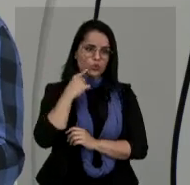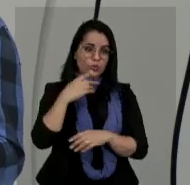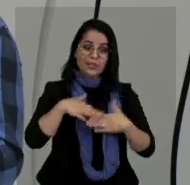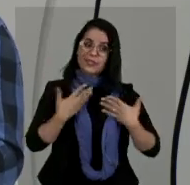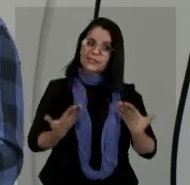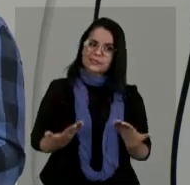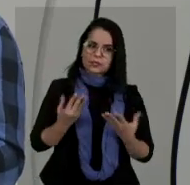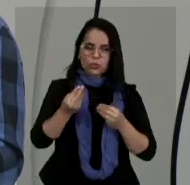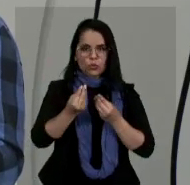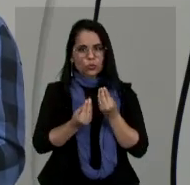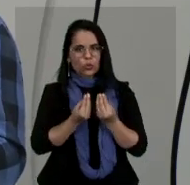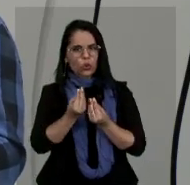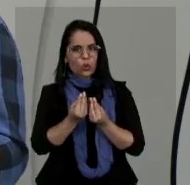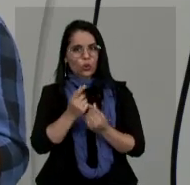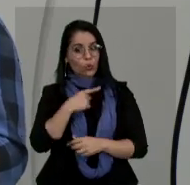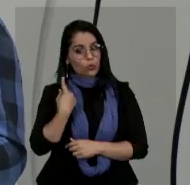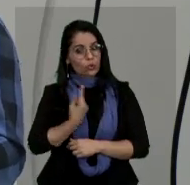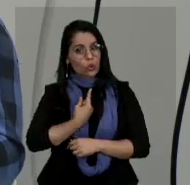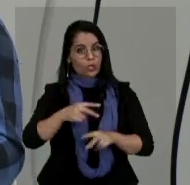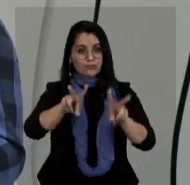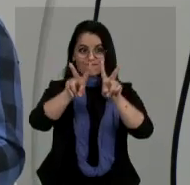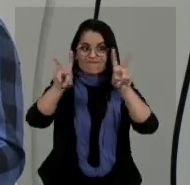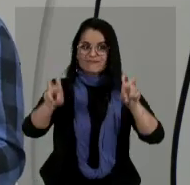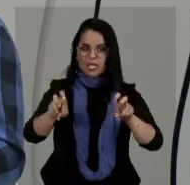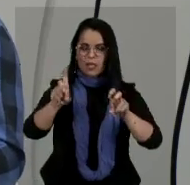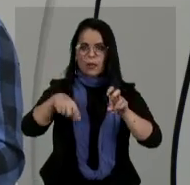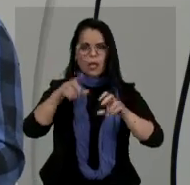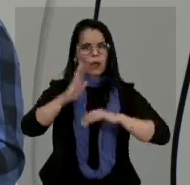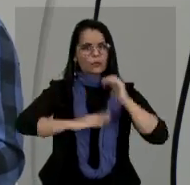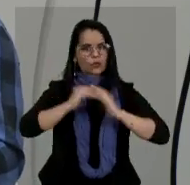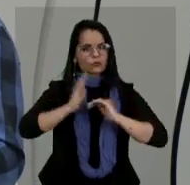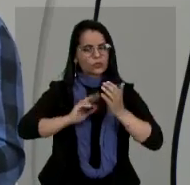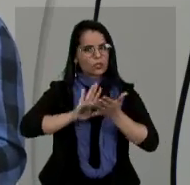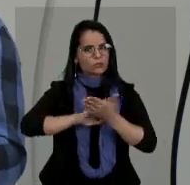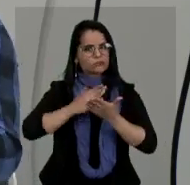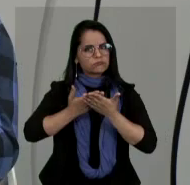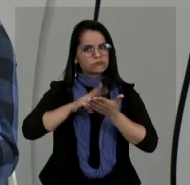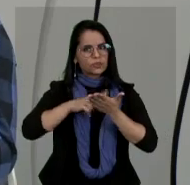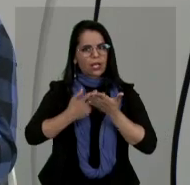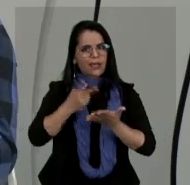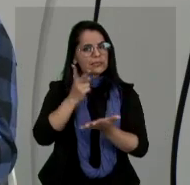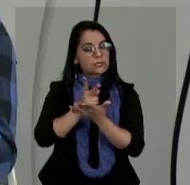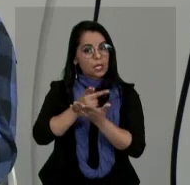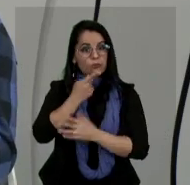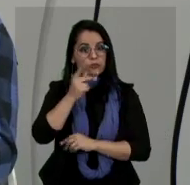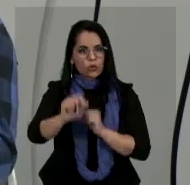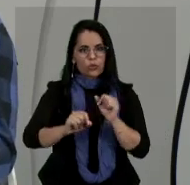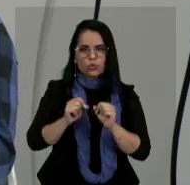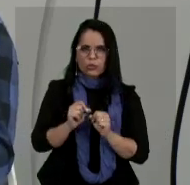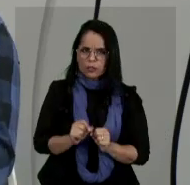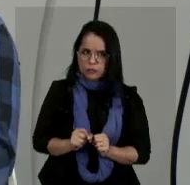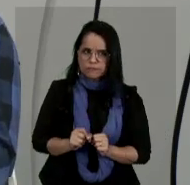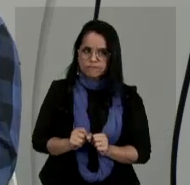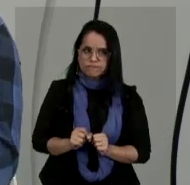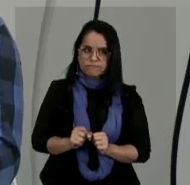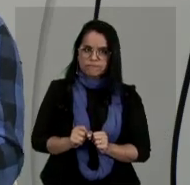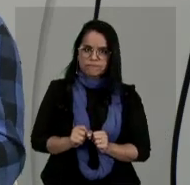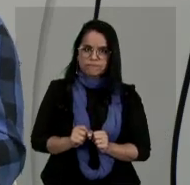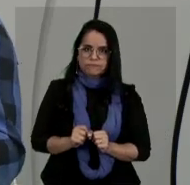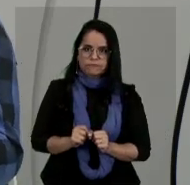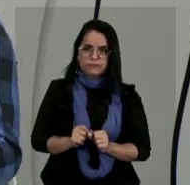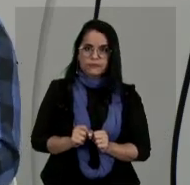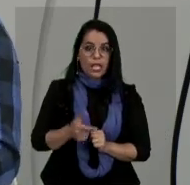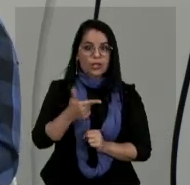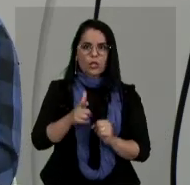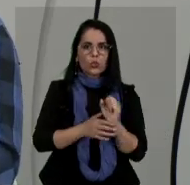Então, como o nosso tema, que é falar da profissão do intérprete de Libras, eu vou sempre reforçar que a